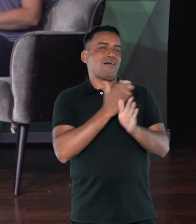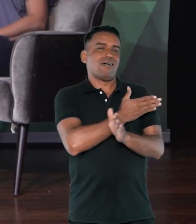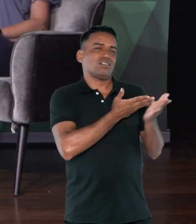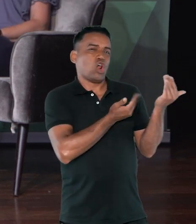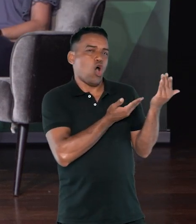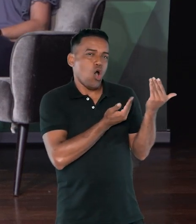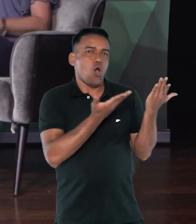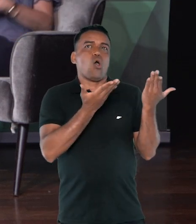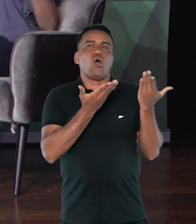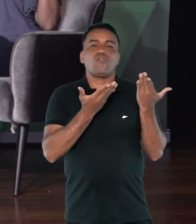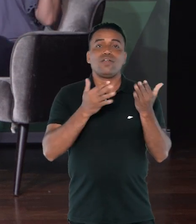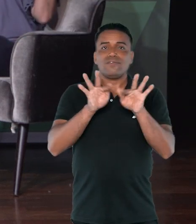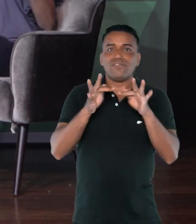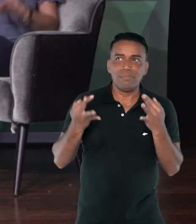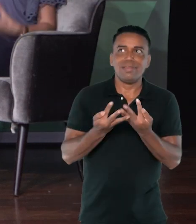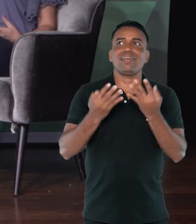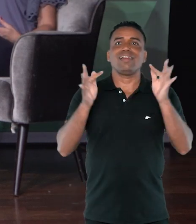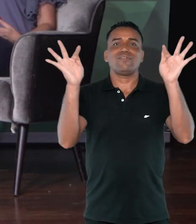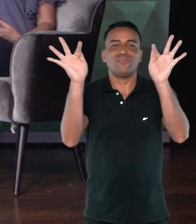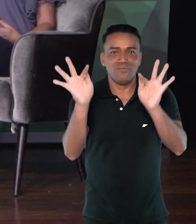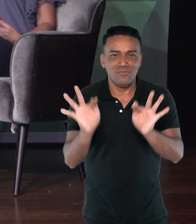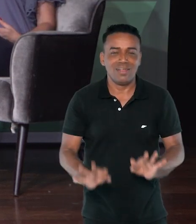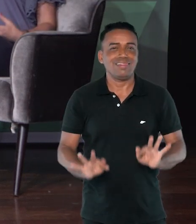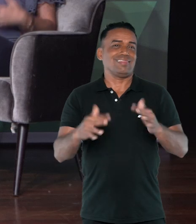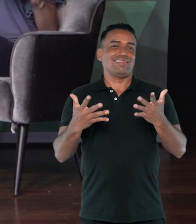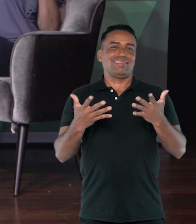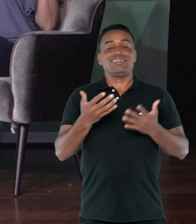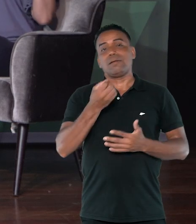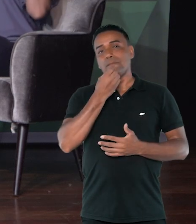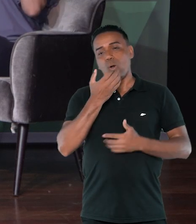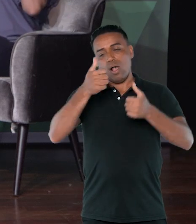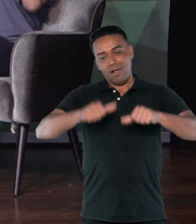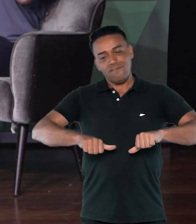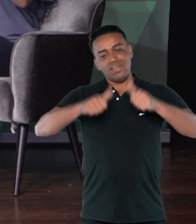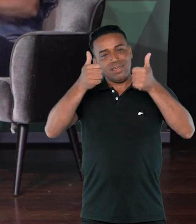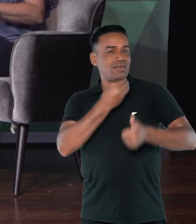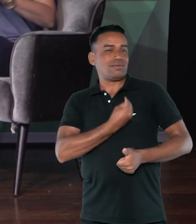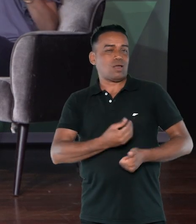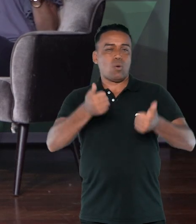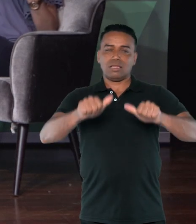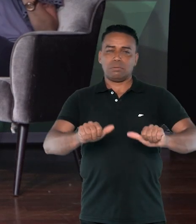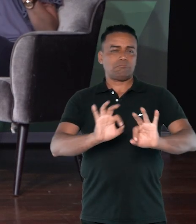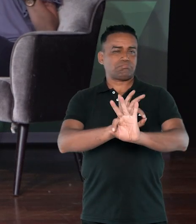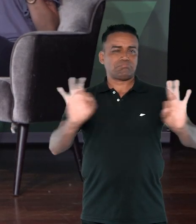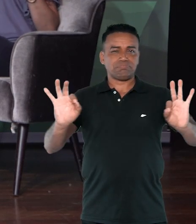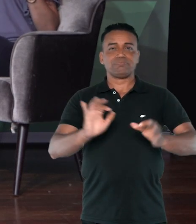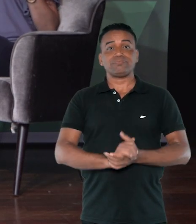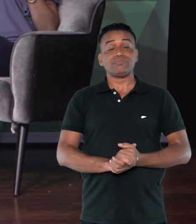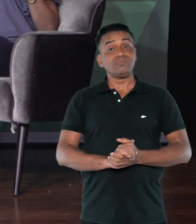se desencontrar muito, assim, na rotina. E aí ele vai viajando muito a